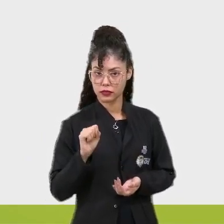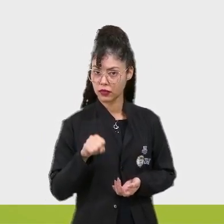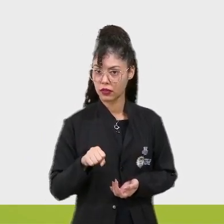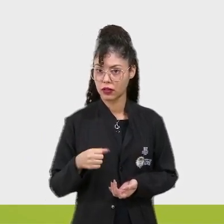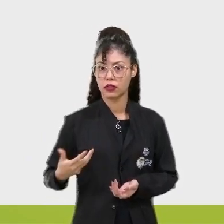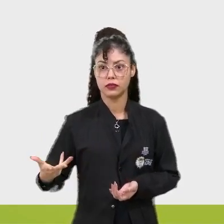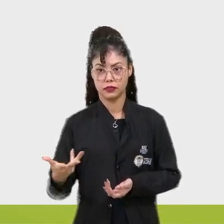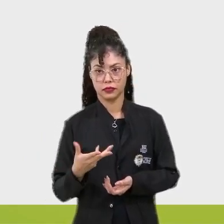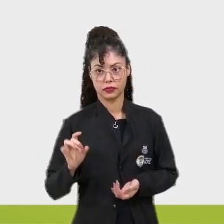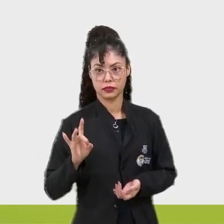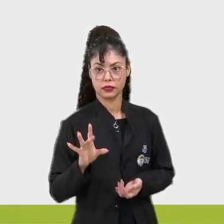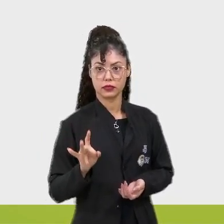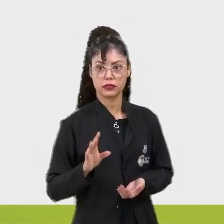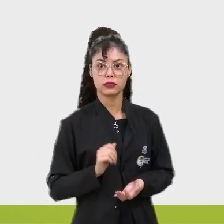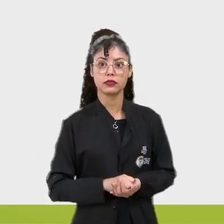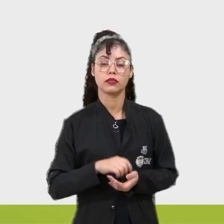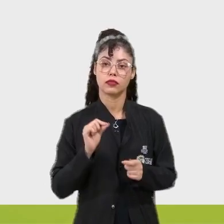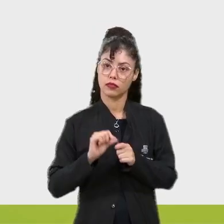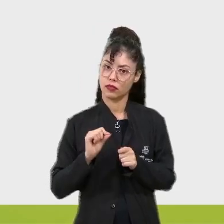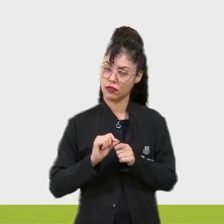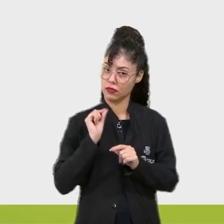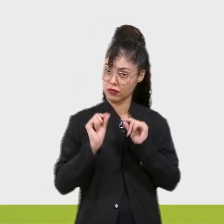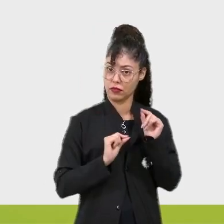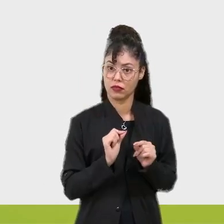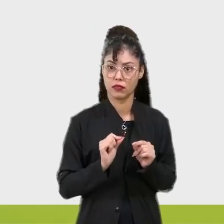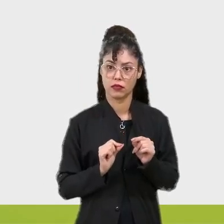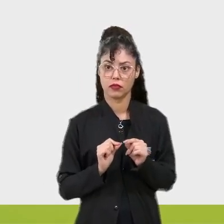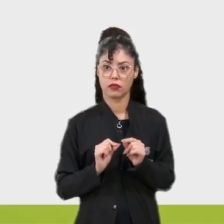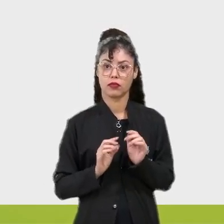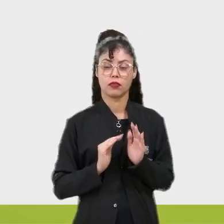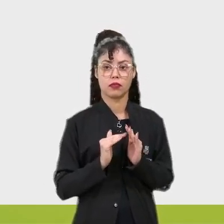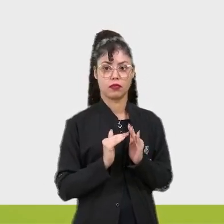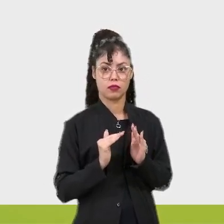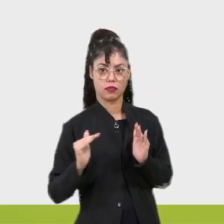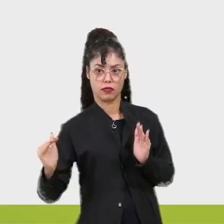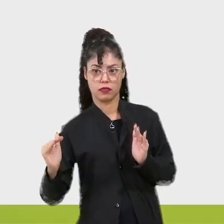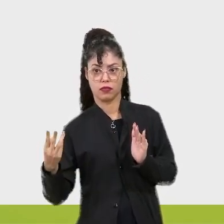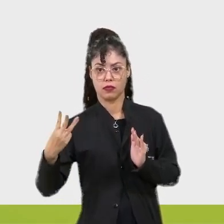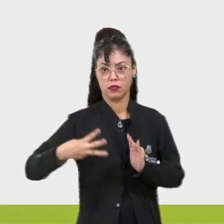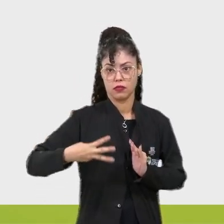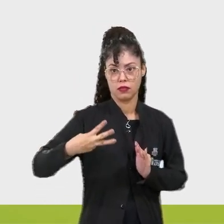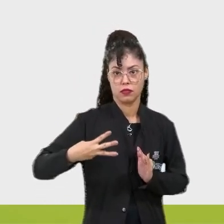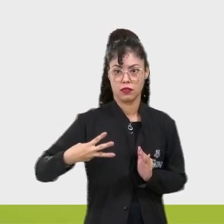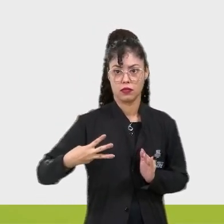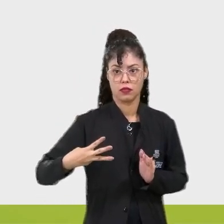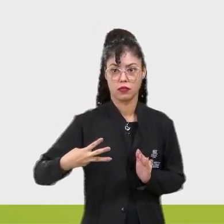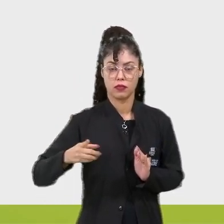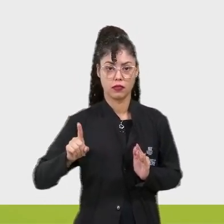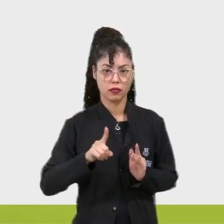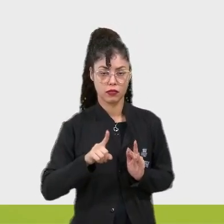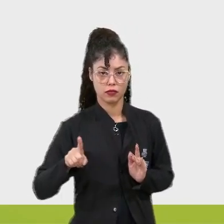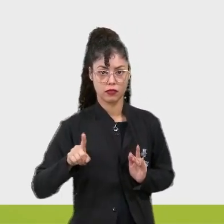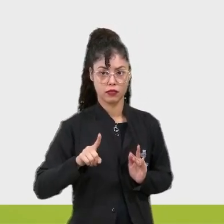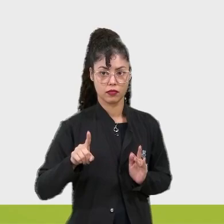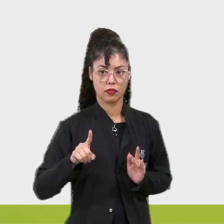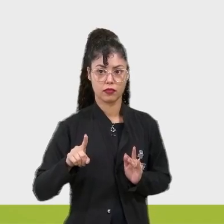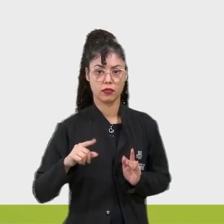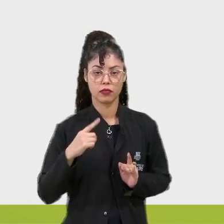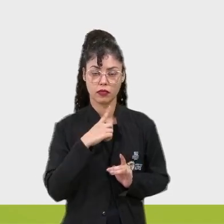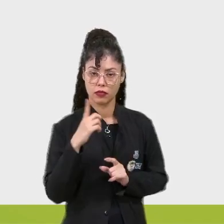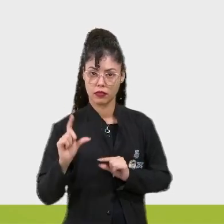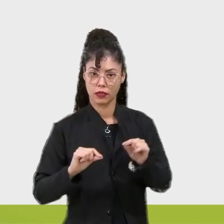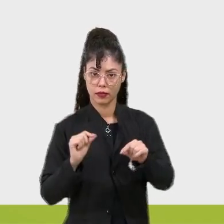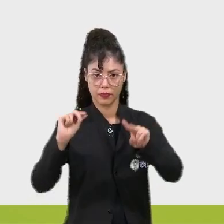só baseado nos textos motivadores, você vai ficar aqui nesse nível, nível 3. E se não, nós vamos ter